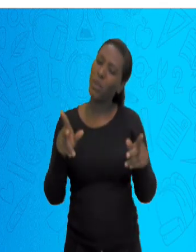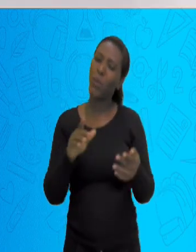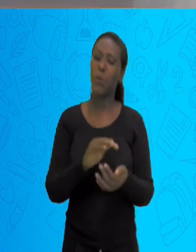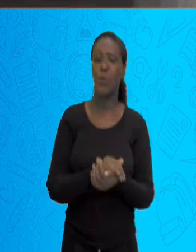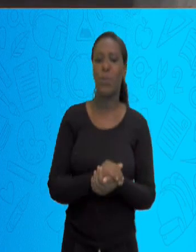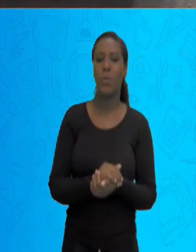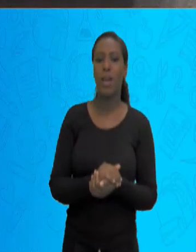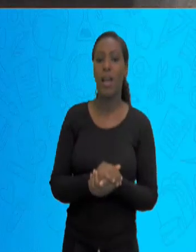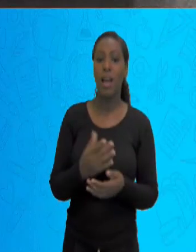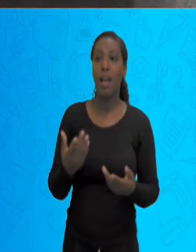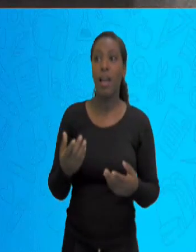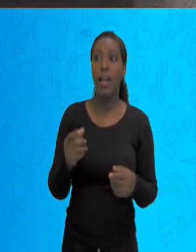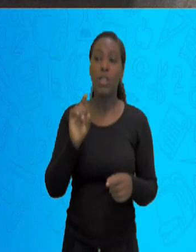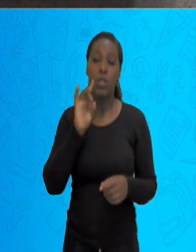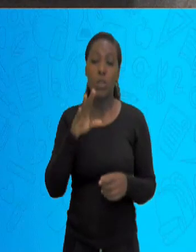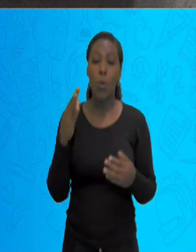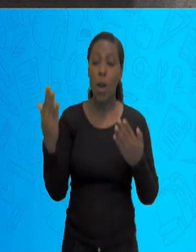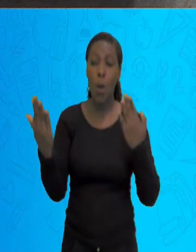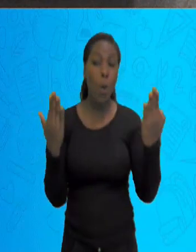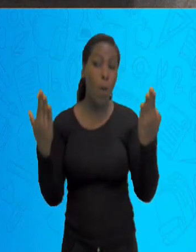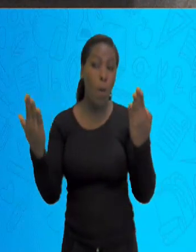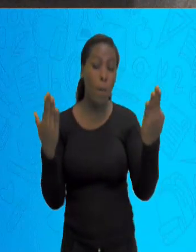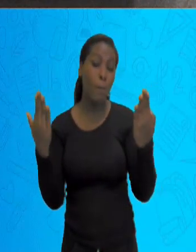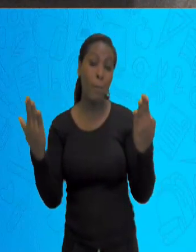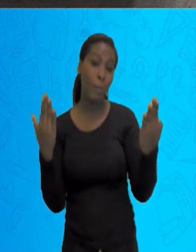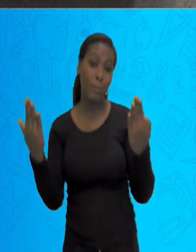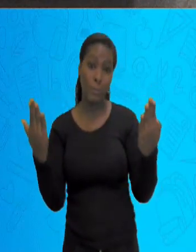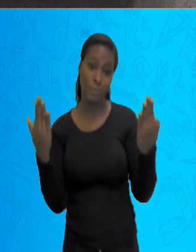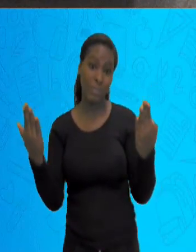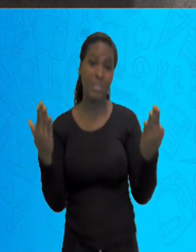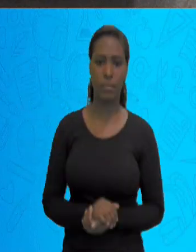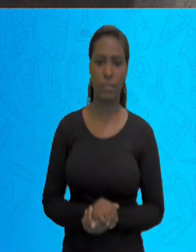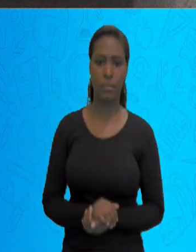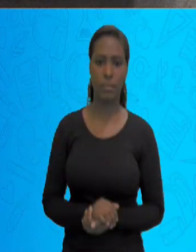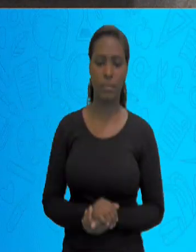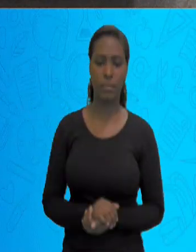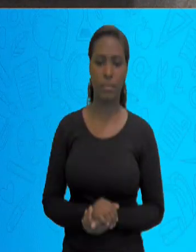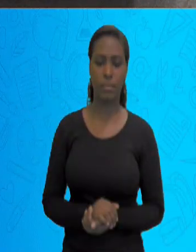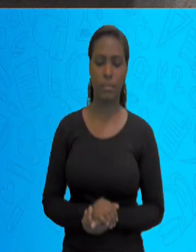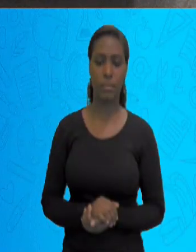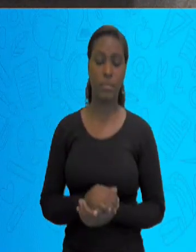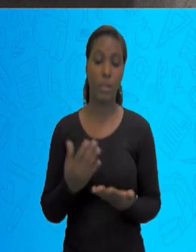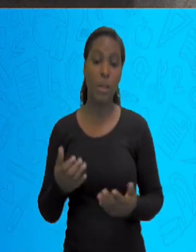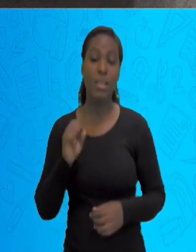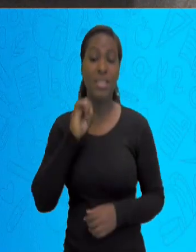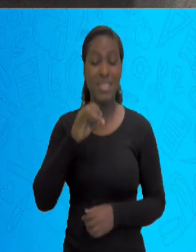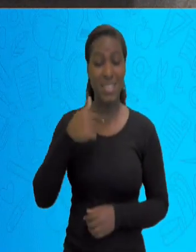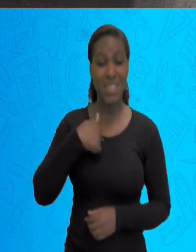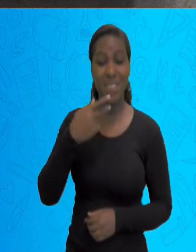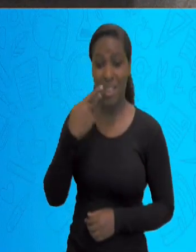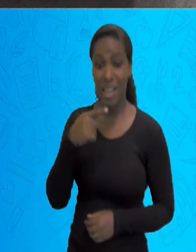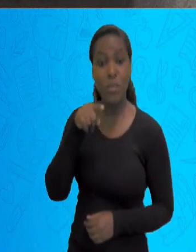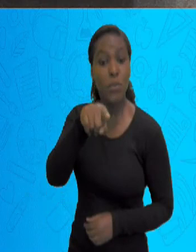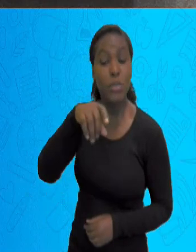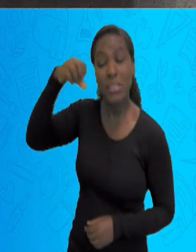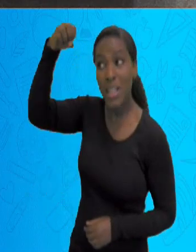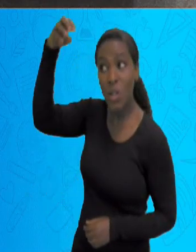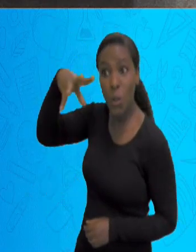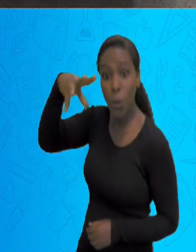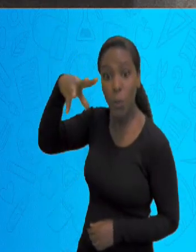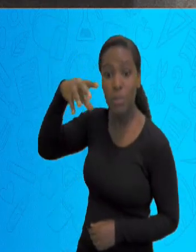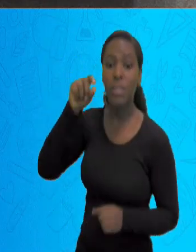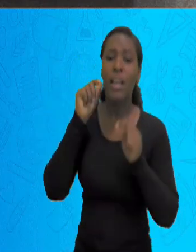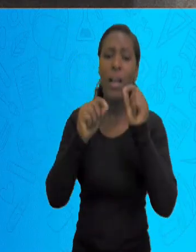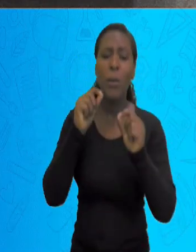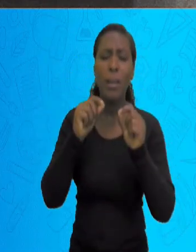uma comparação, mas sem utilizar a palavra como. Quando eu digo você é luz, é